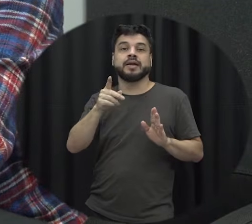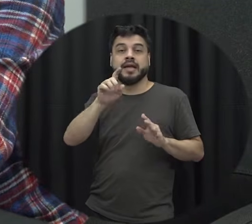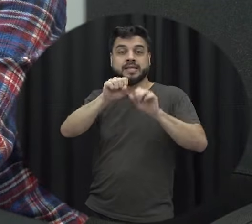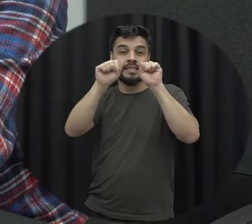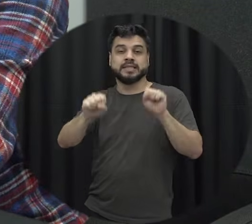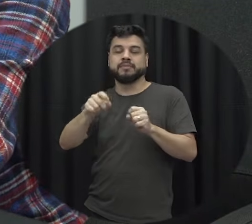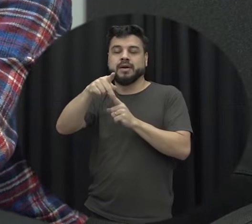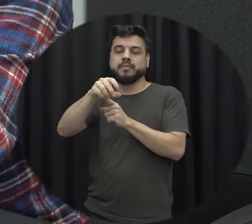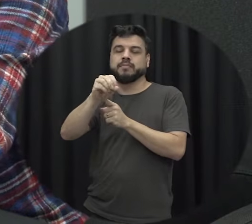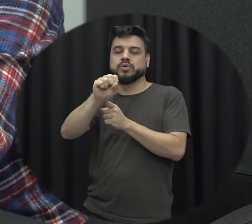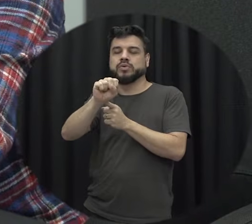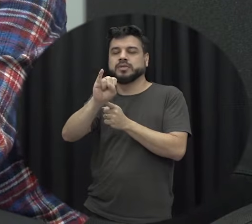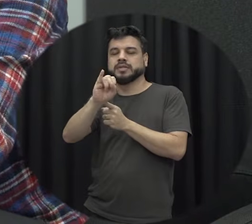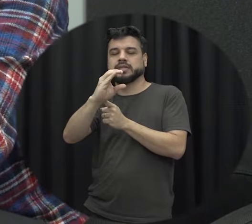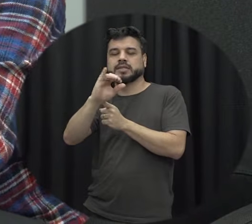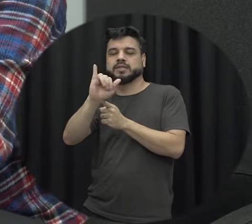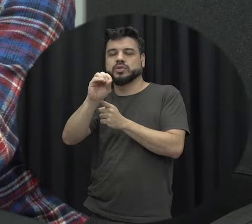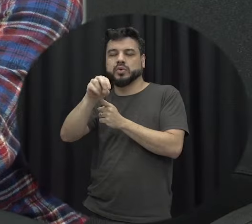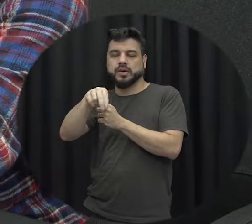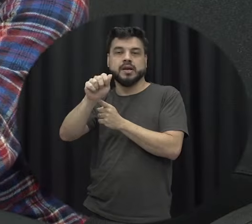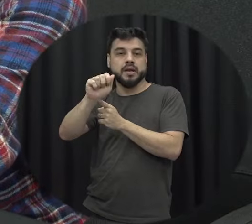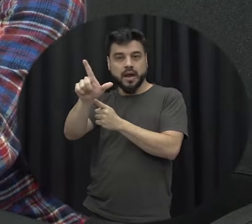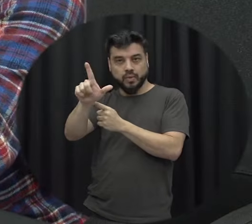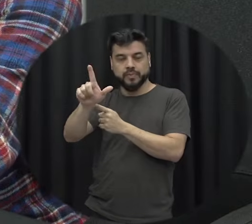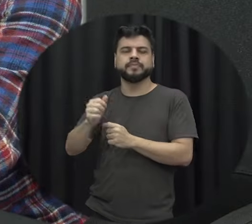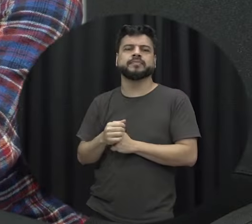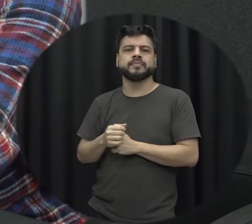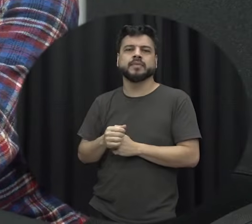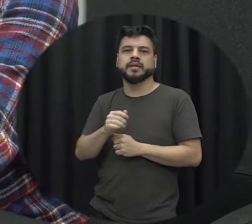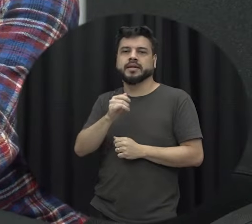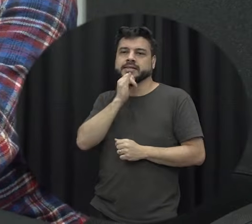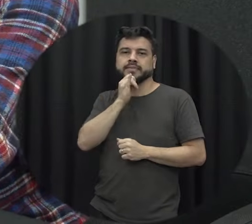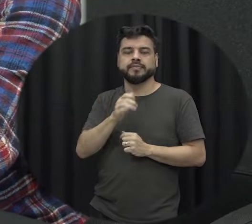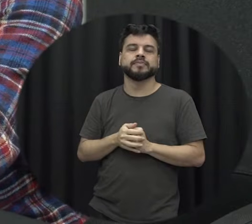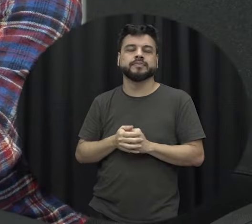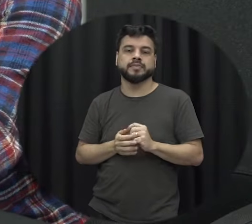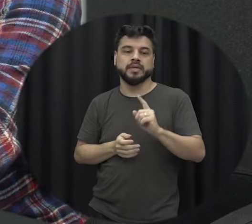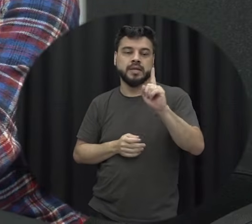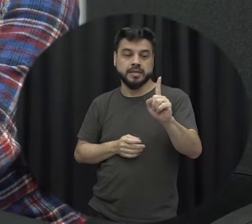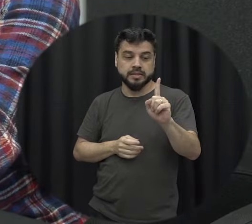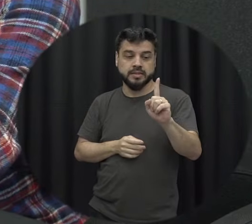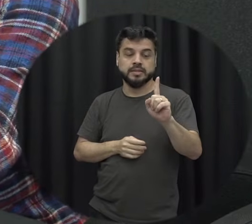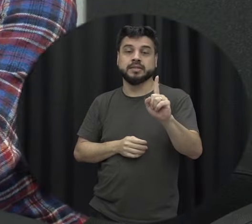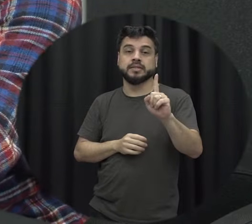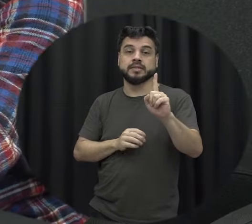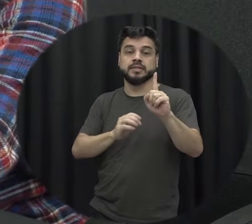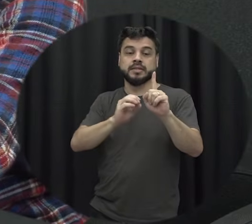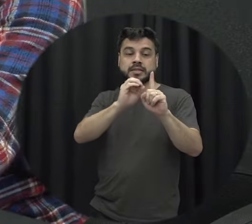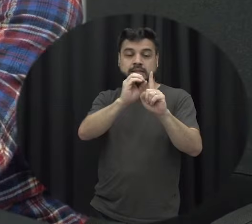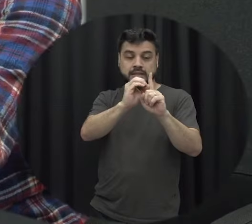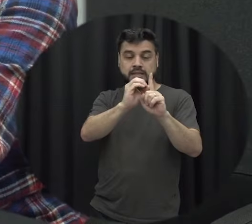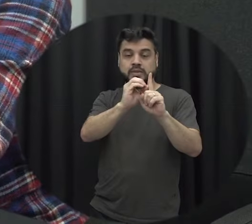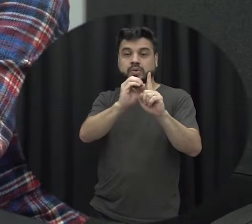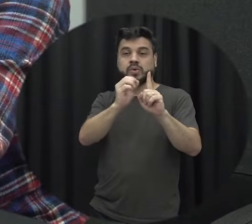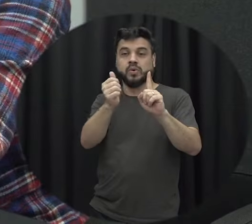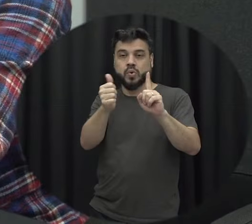isso significa? Que se eu escrevo o número 111, eu tenho 3 números uns, mas a depender